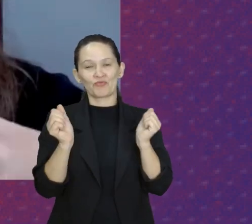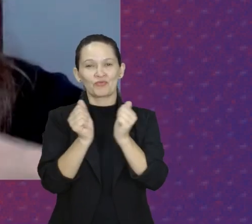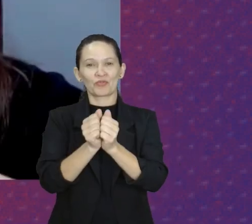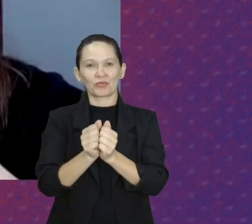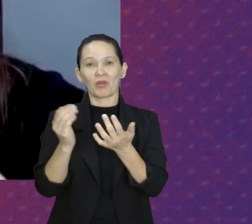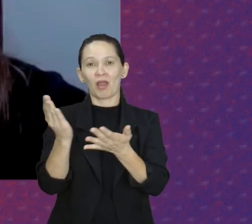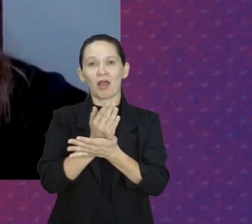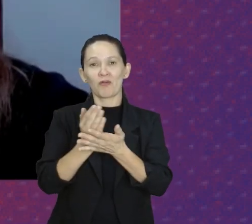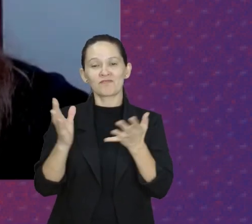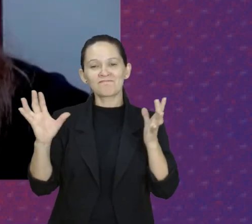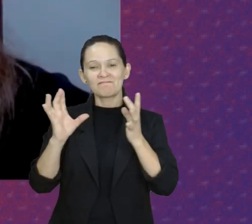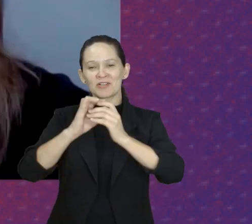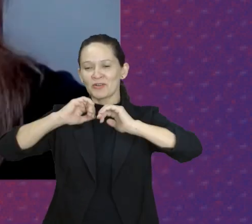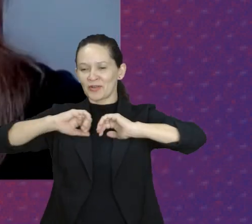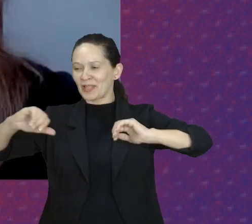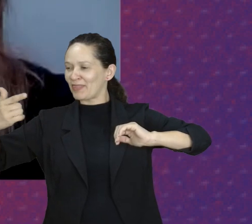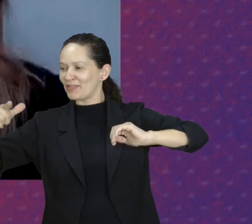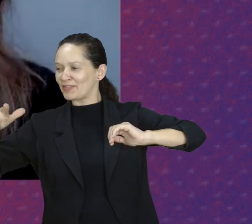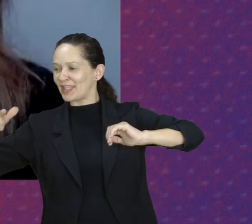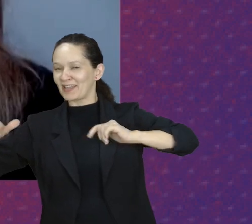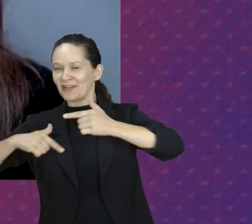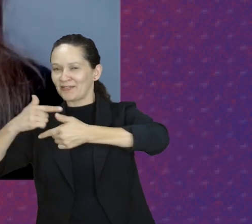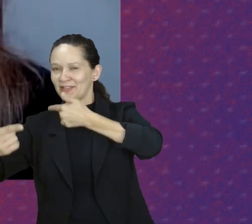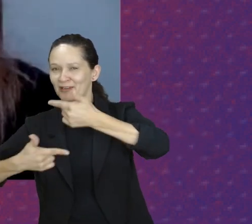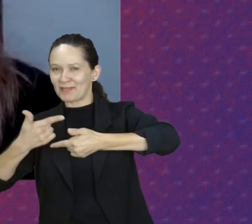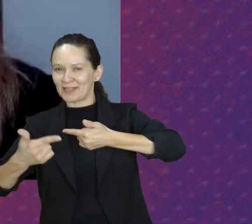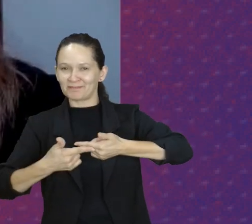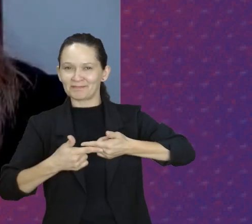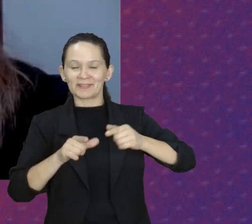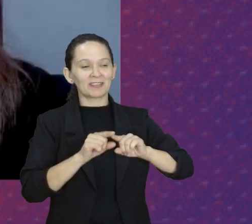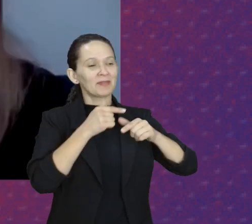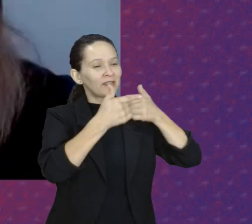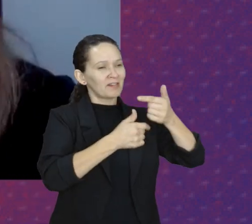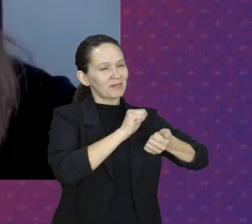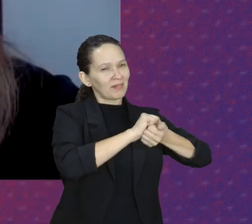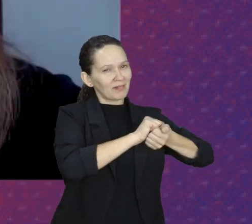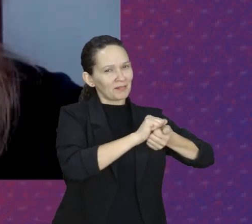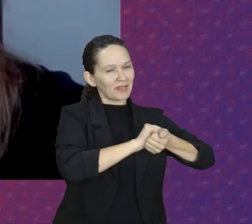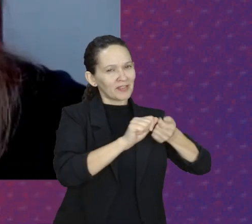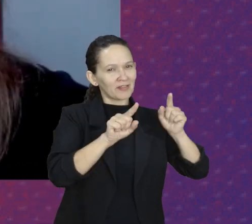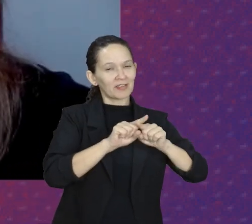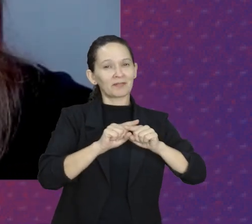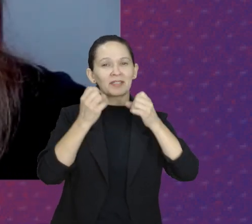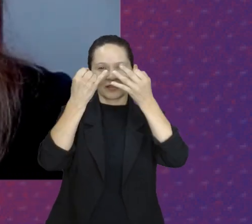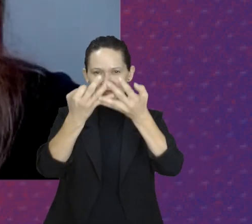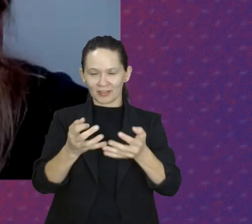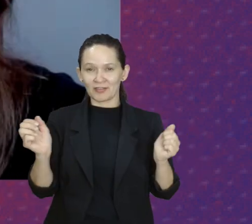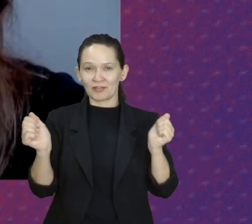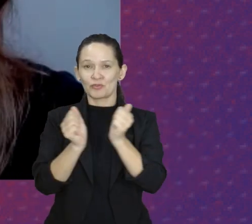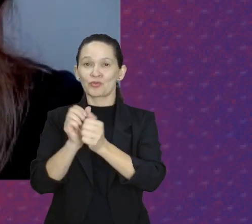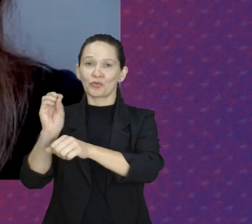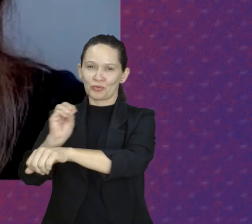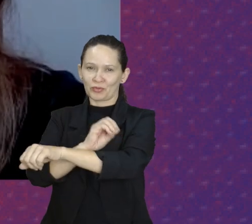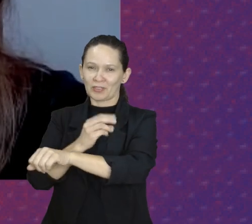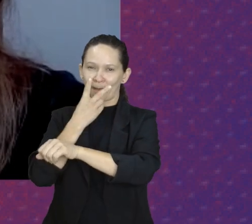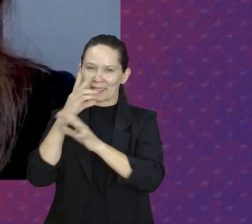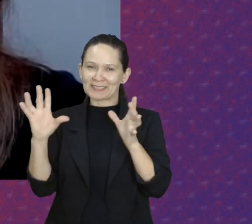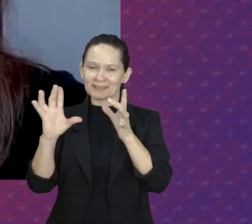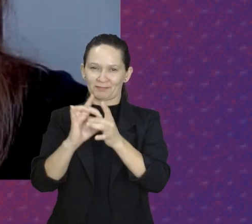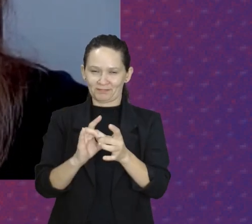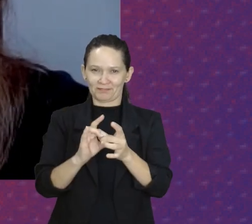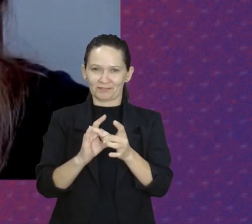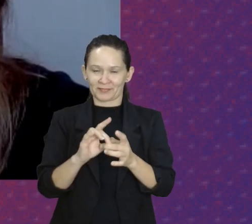algo indissociável, né? A gente traz a dimensão do trabalho, a gente fala do trabalho doméstico e a gente fala também do cuidado. E